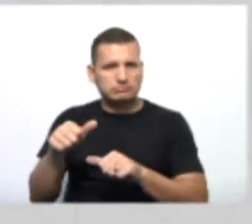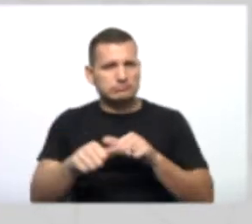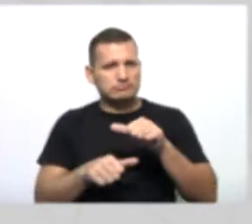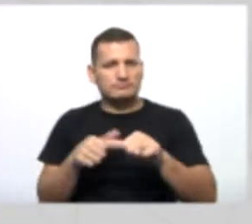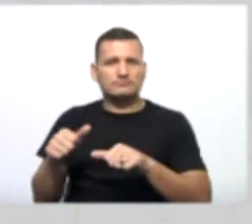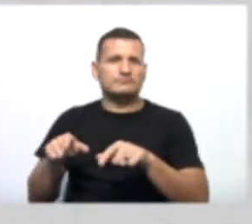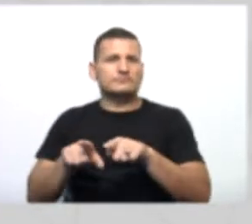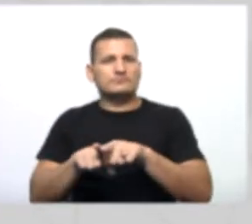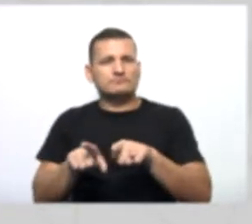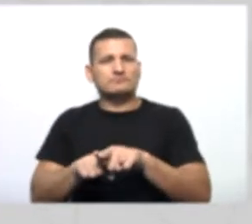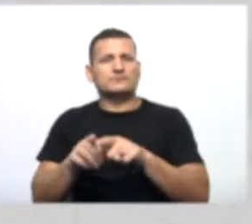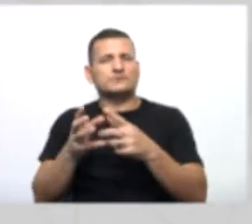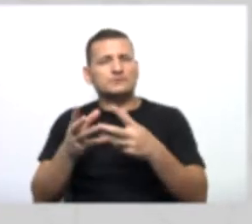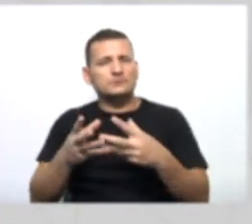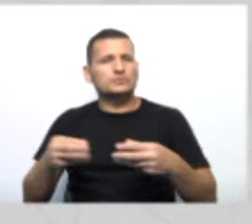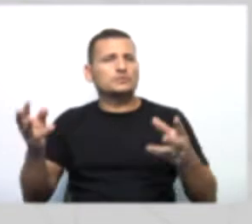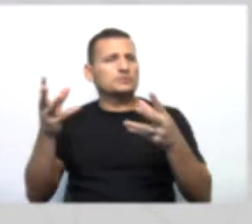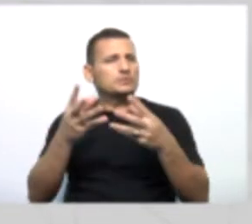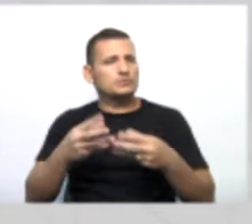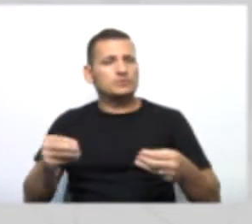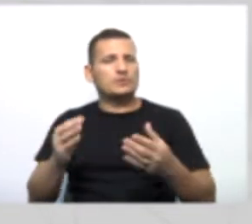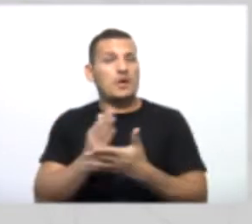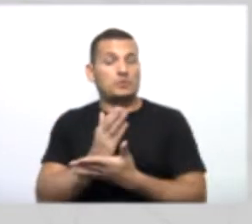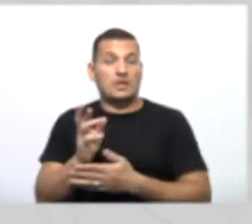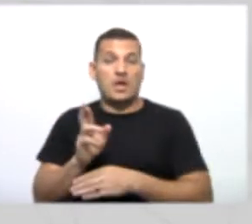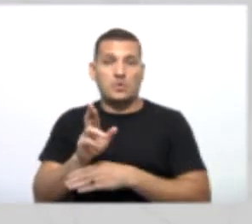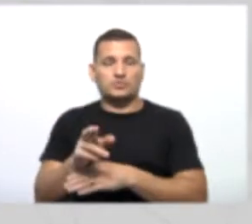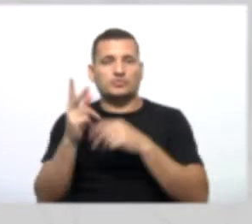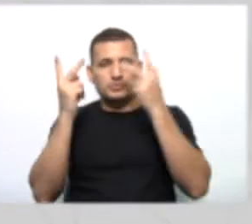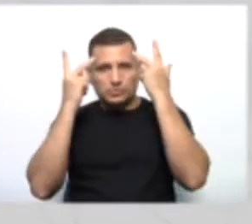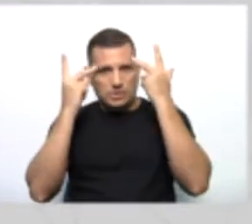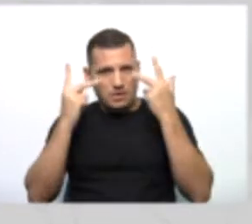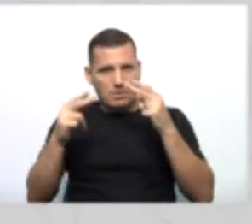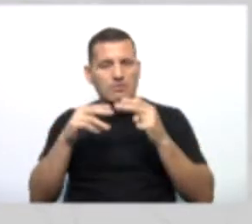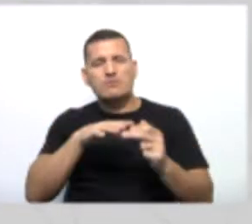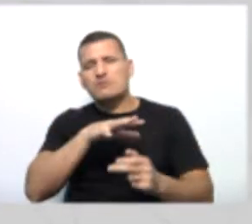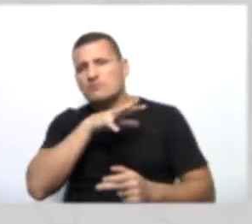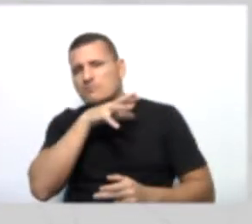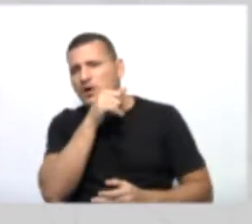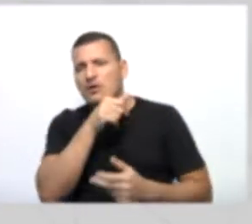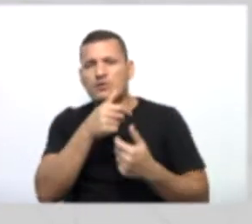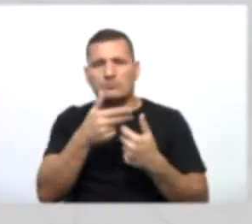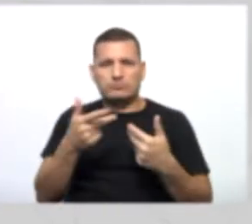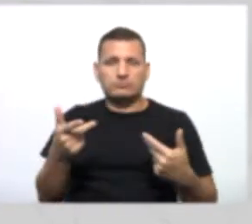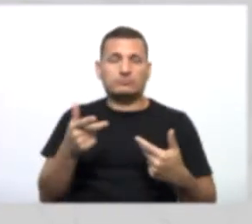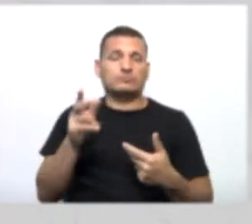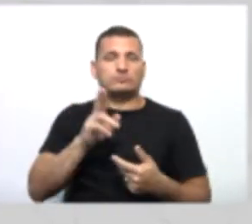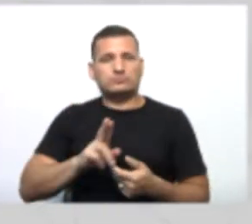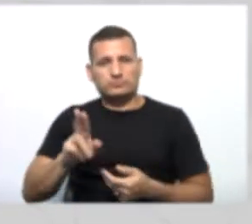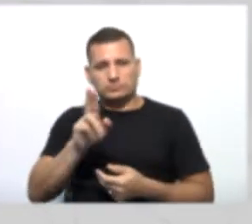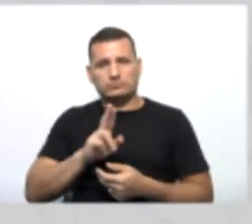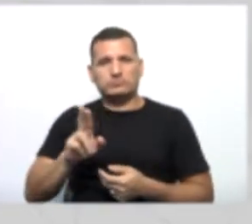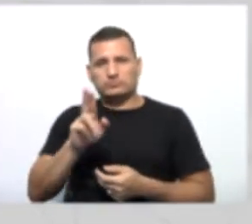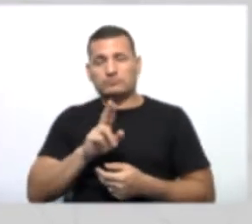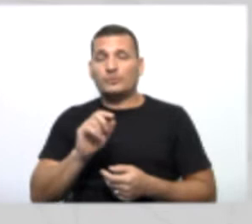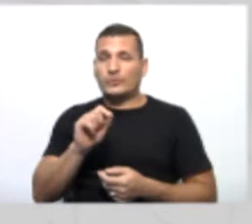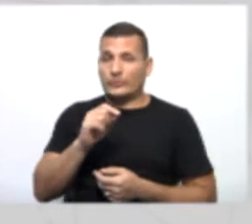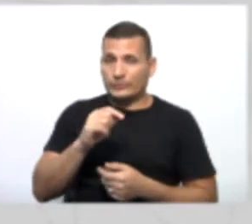de extinção de muitos recursos naturais, inclusive de animais, espécies, não é? atualmente utilizados pelo